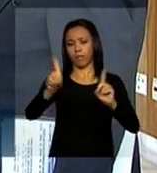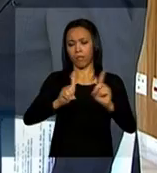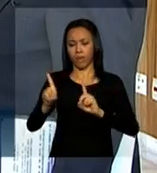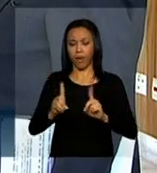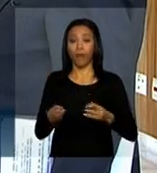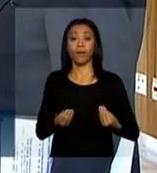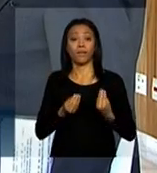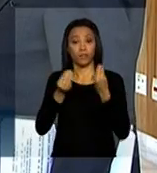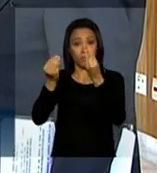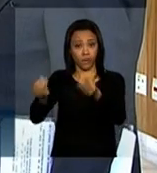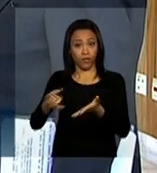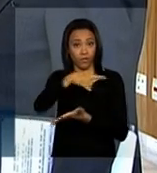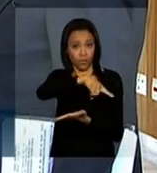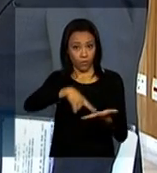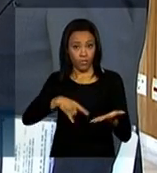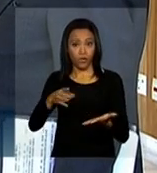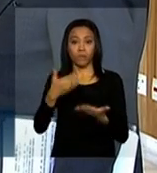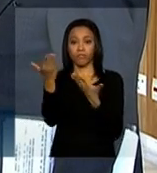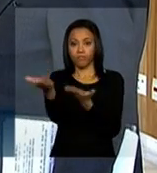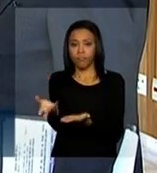à presidenta Dilma Rousseff.